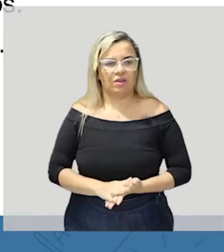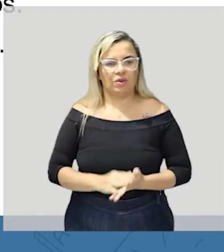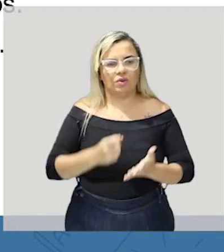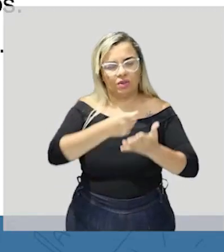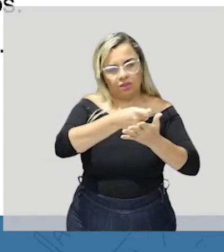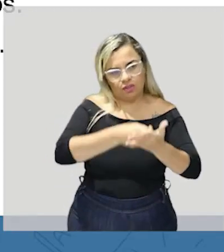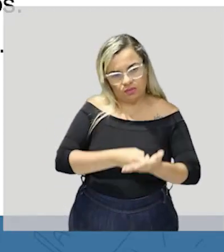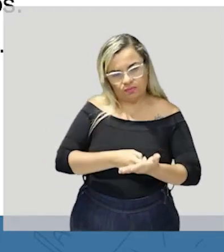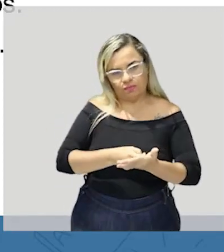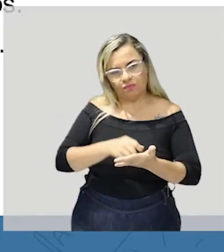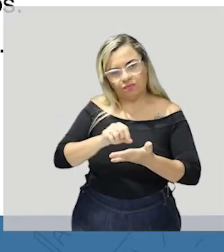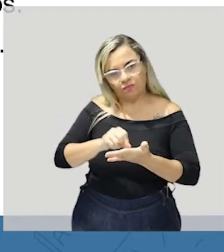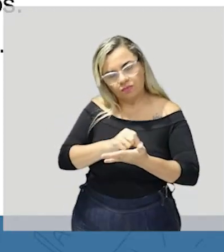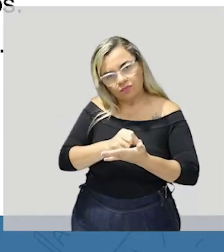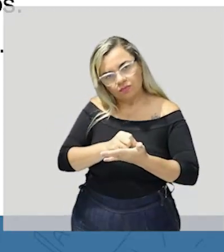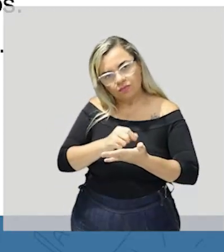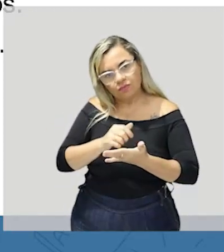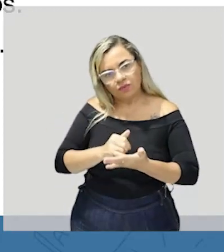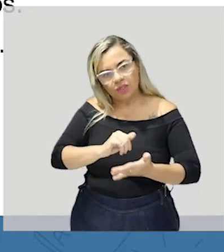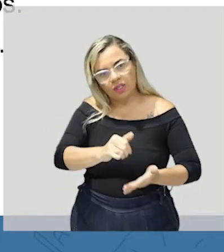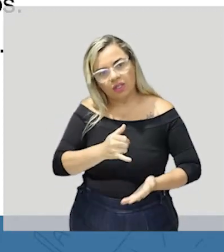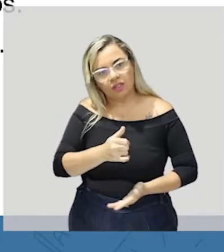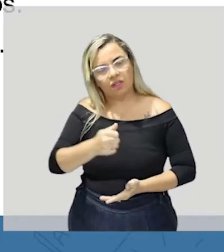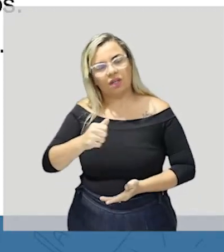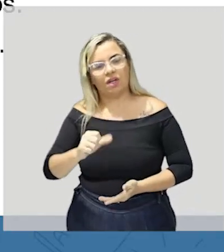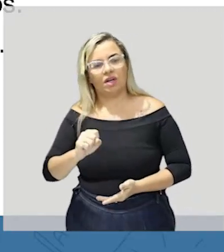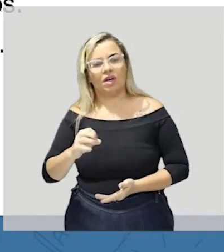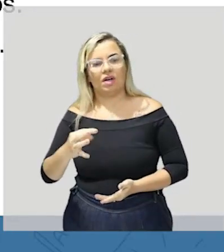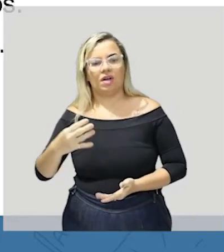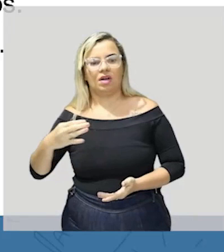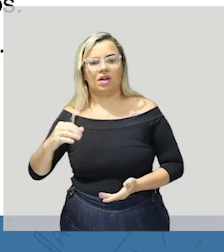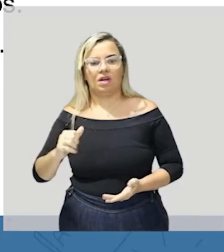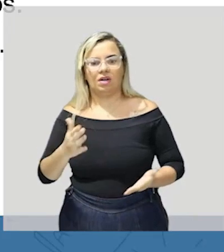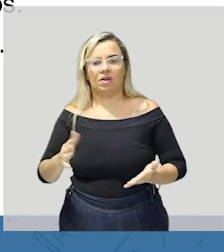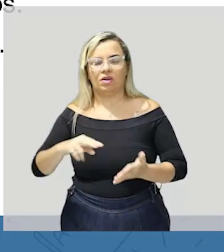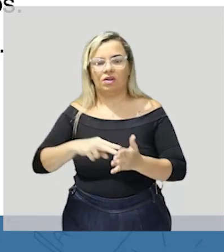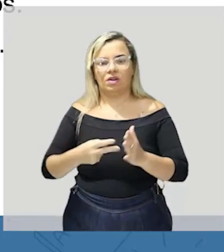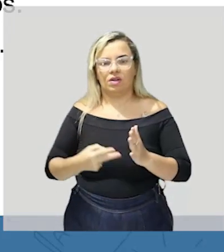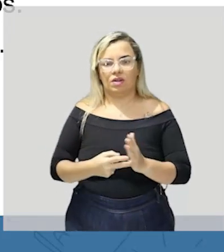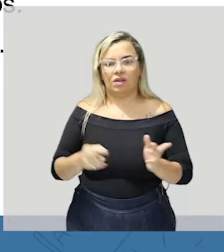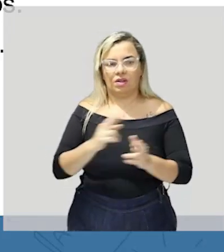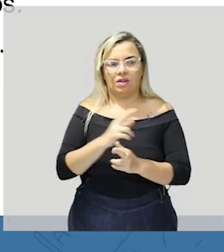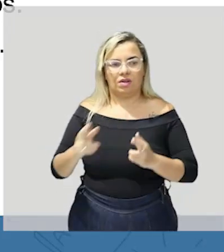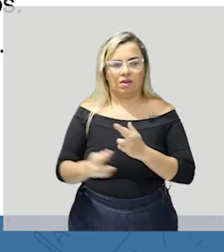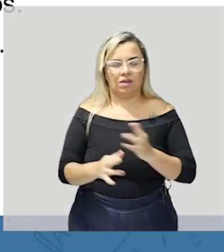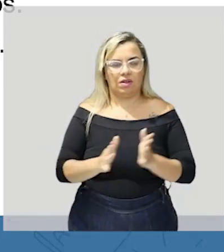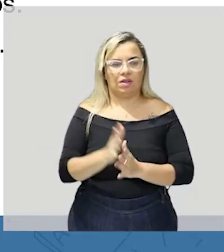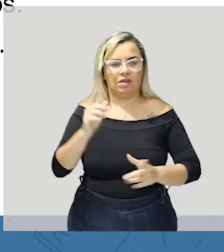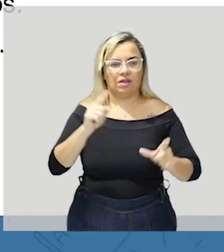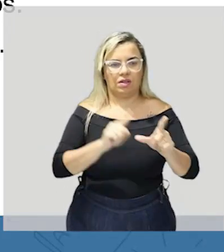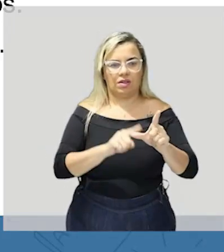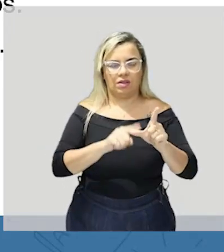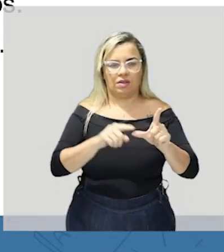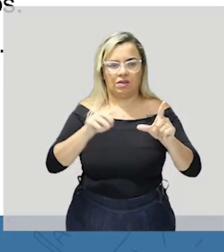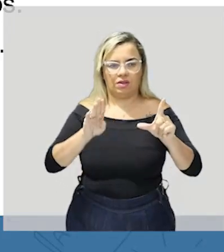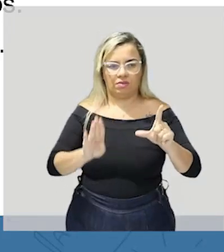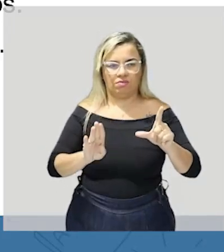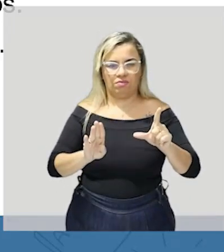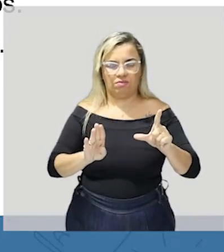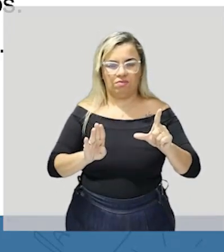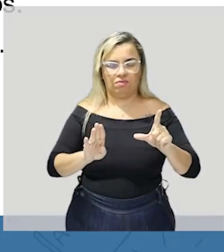asteca, cujo sentido está relacionado ao quê? Resposta, letra B de bola.